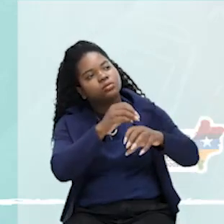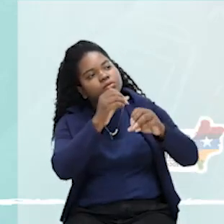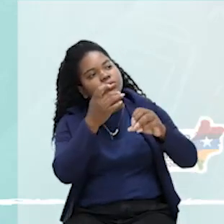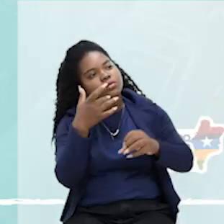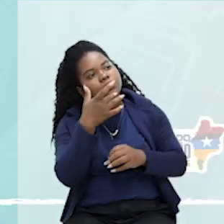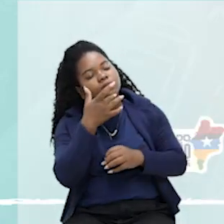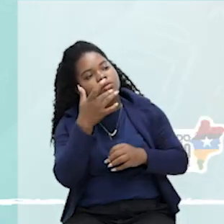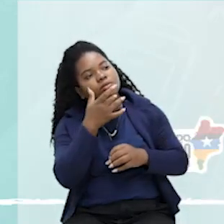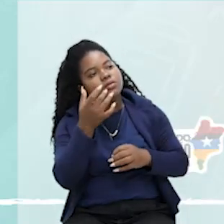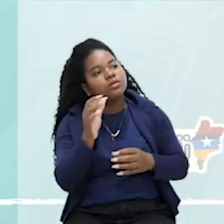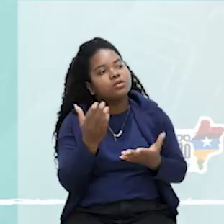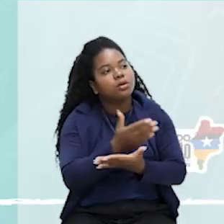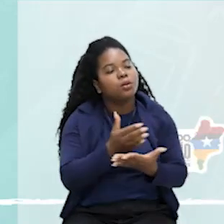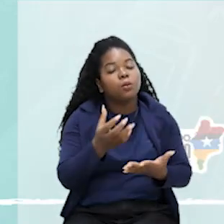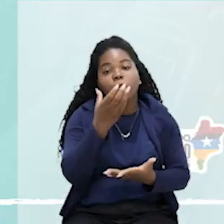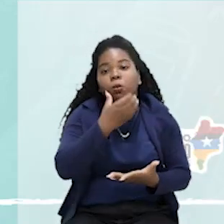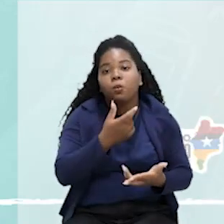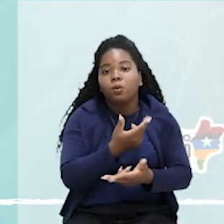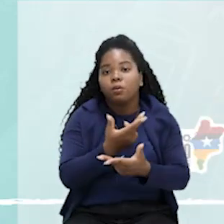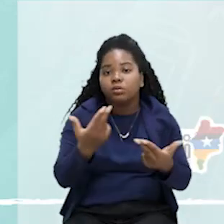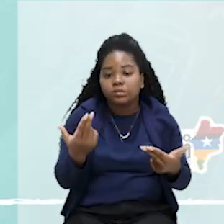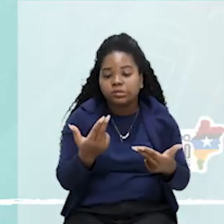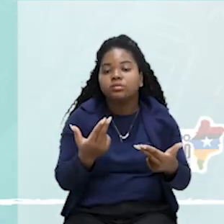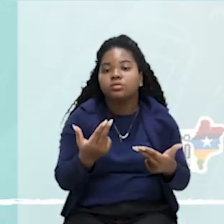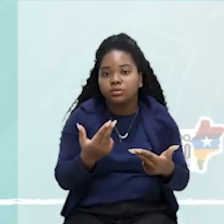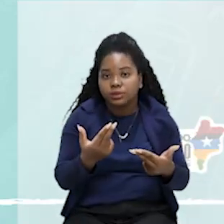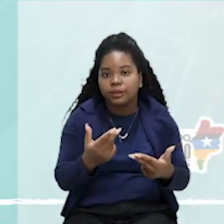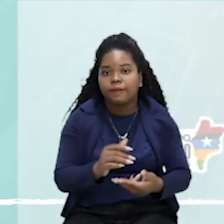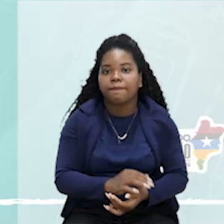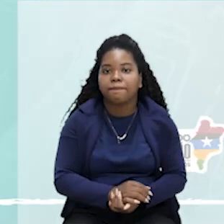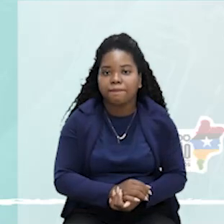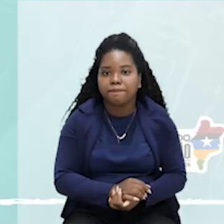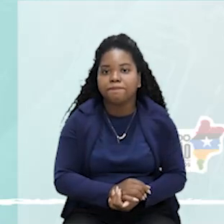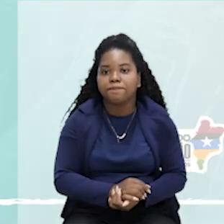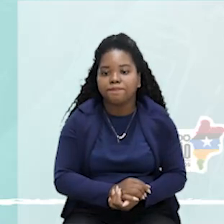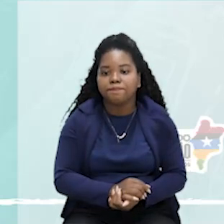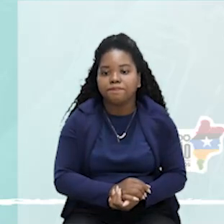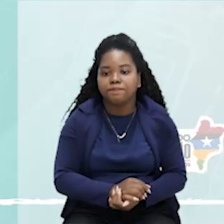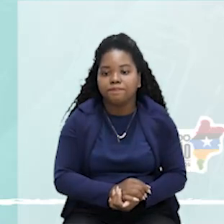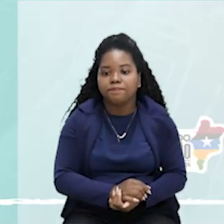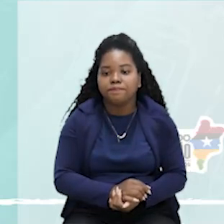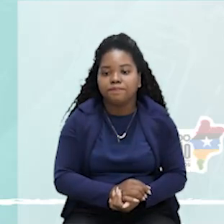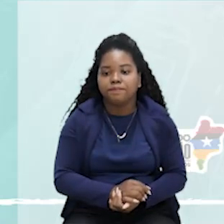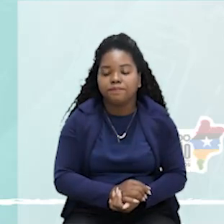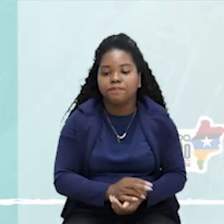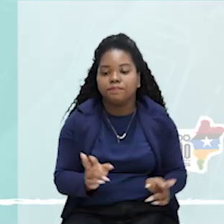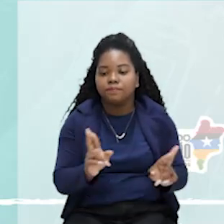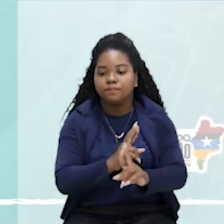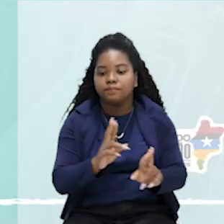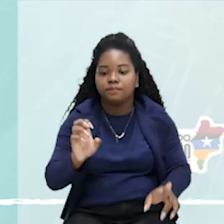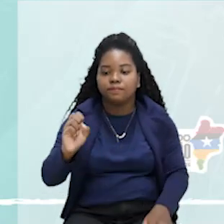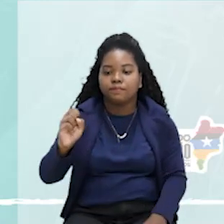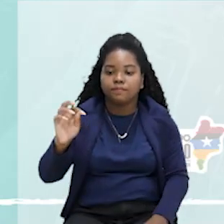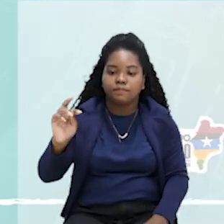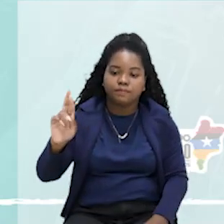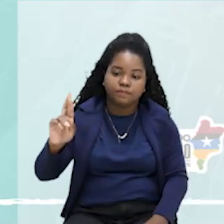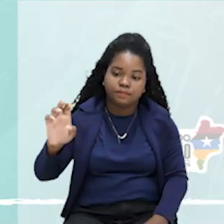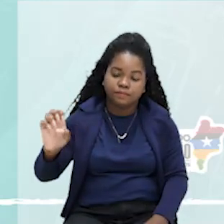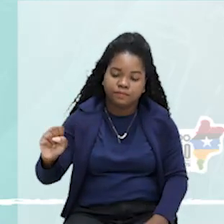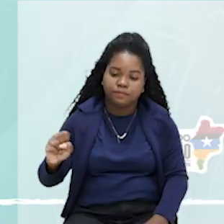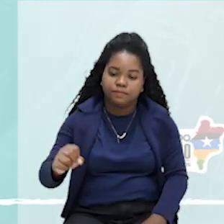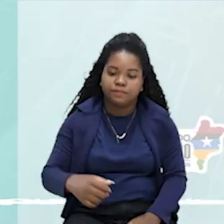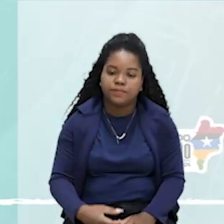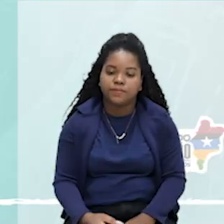Então esse cheiro e o sabor também esse deve a presença de ésteres naturais